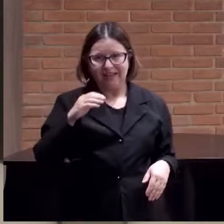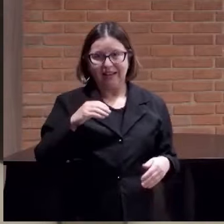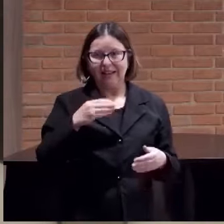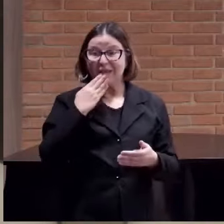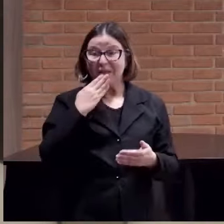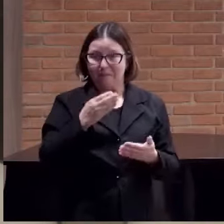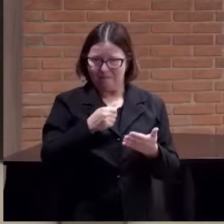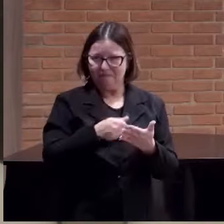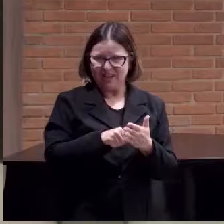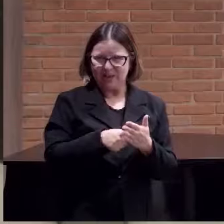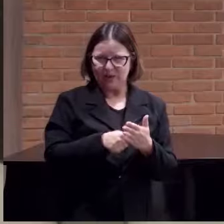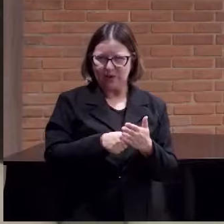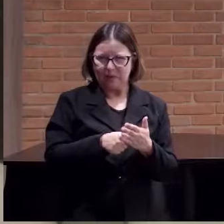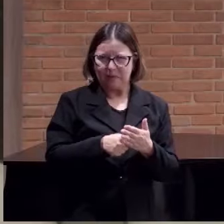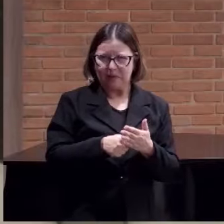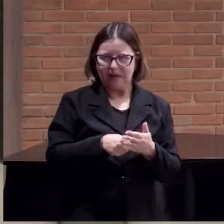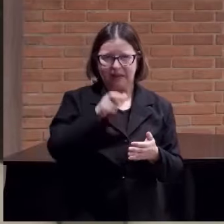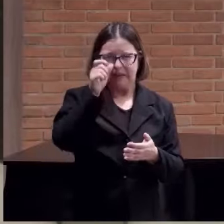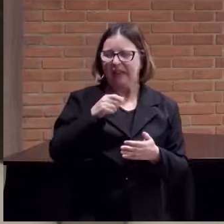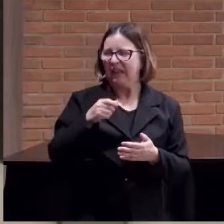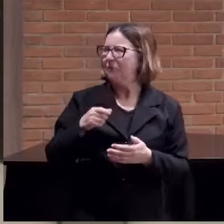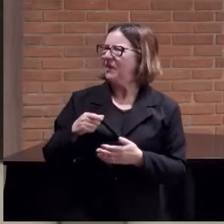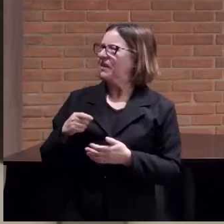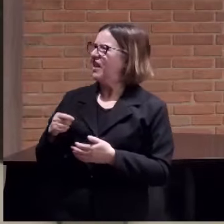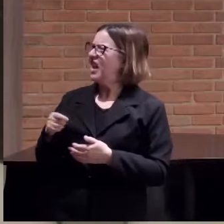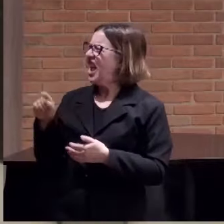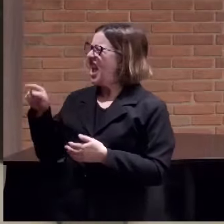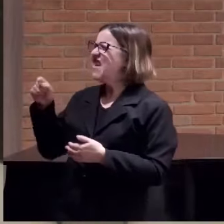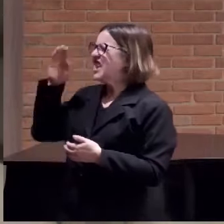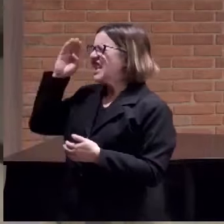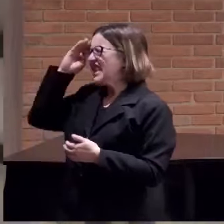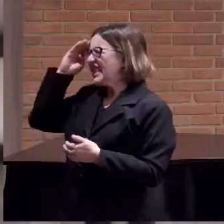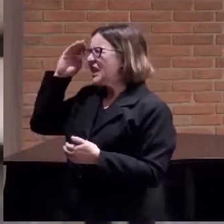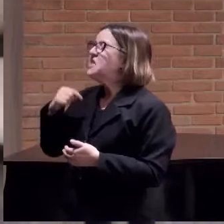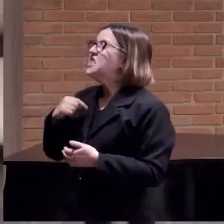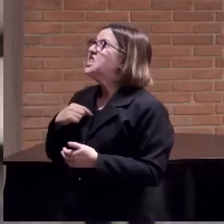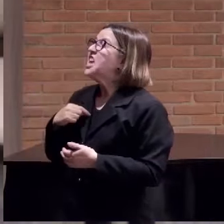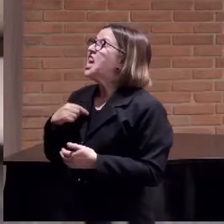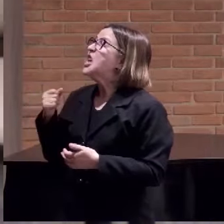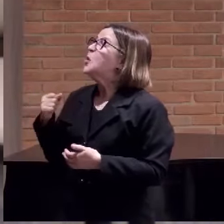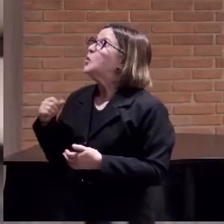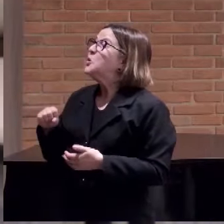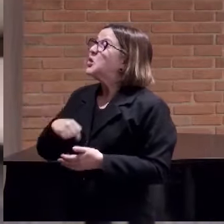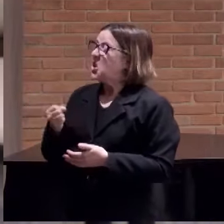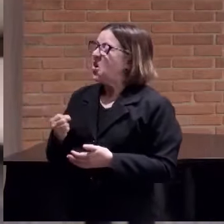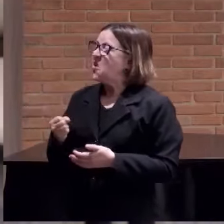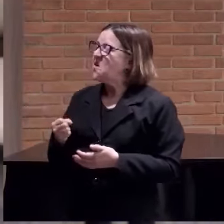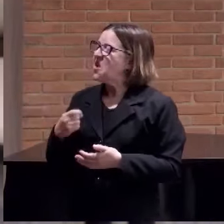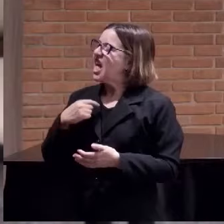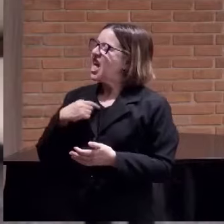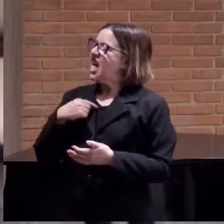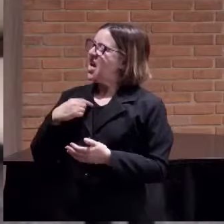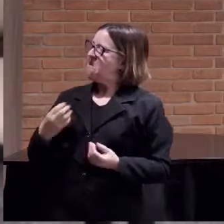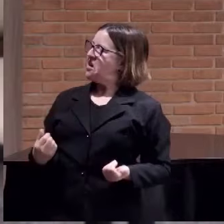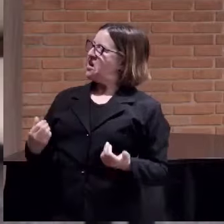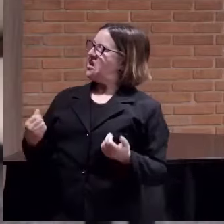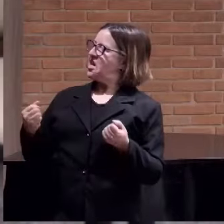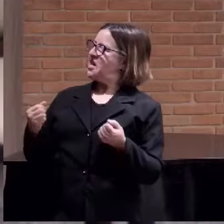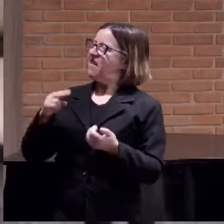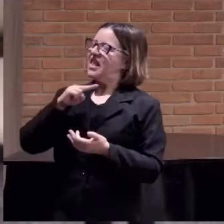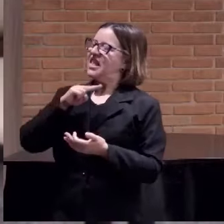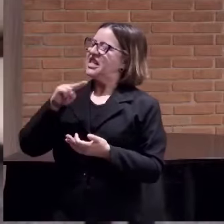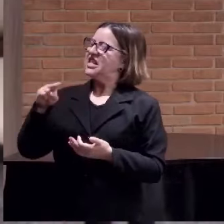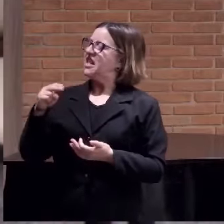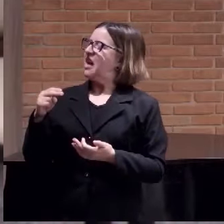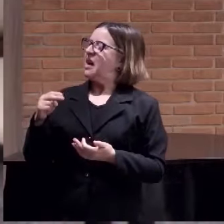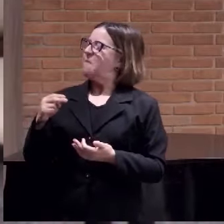currículo: sou fulano de tal. Aí não quero nem dizer quem é,